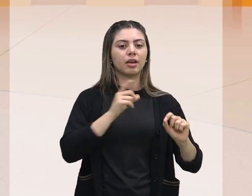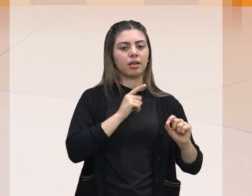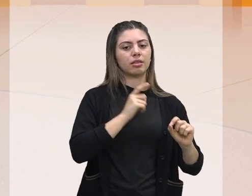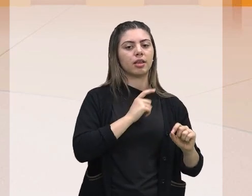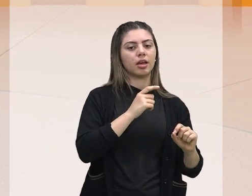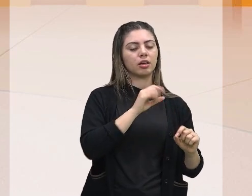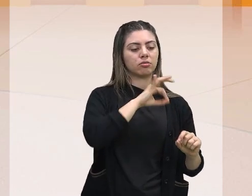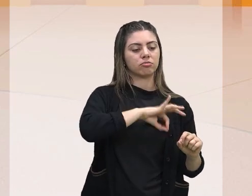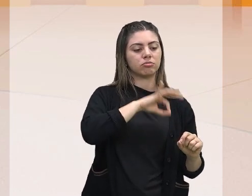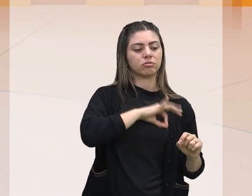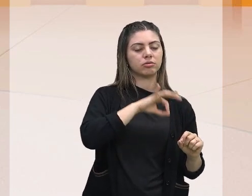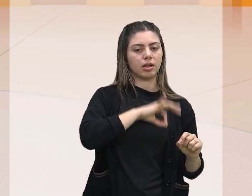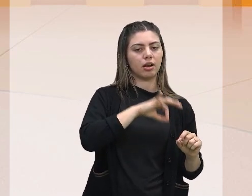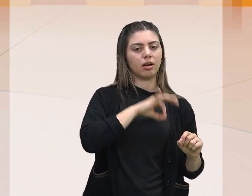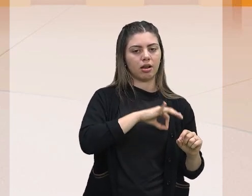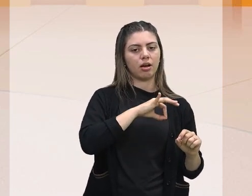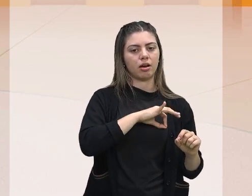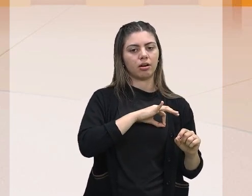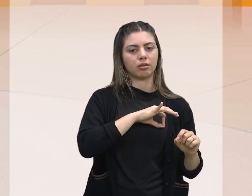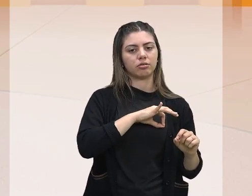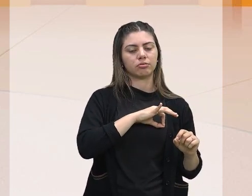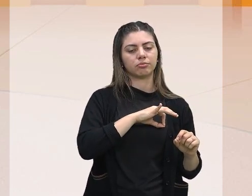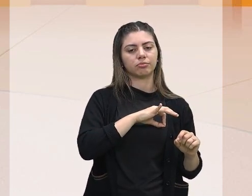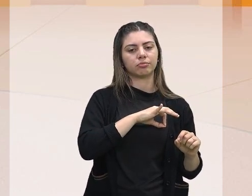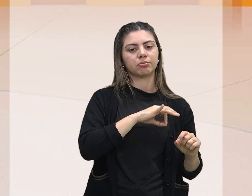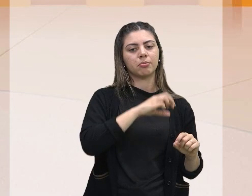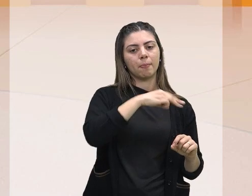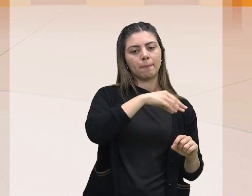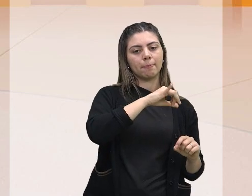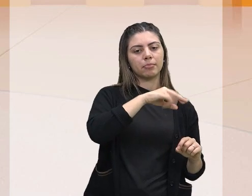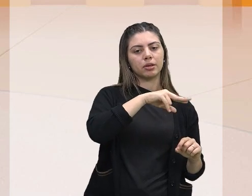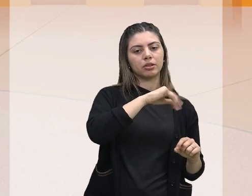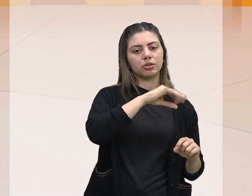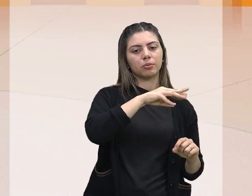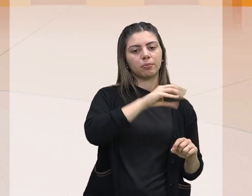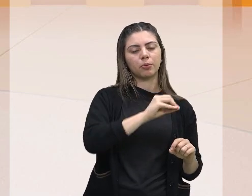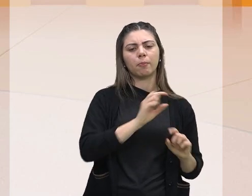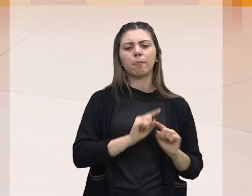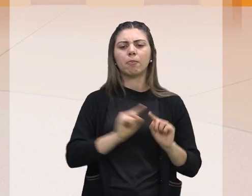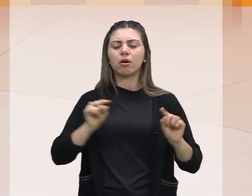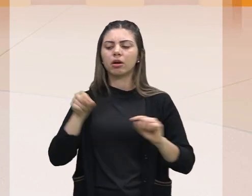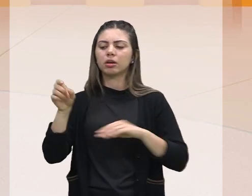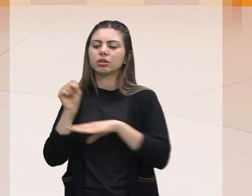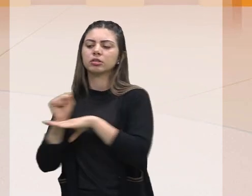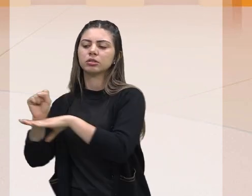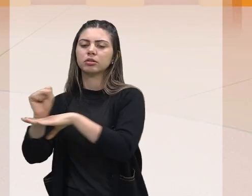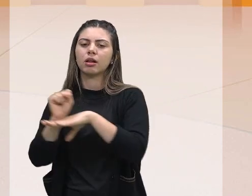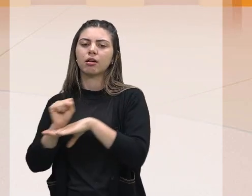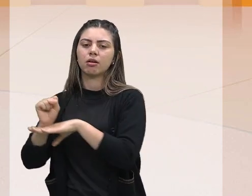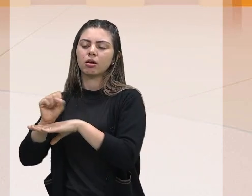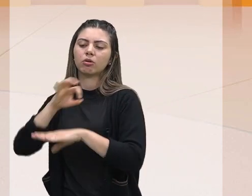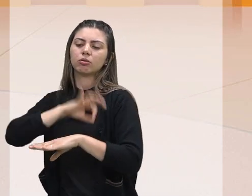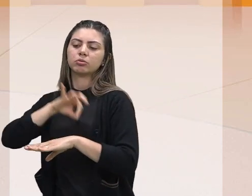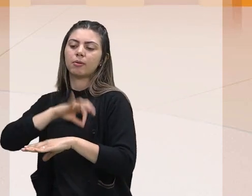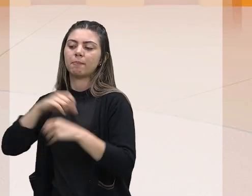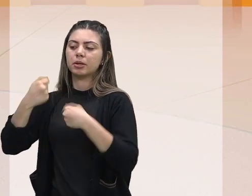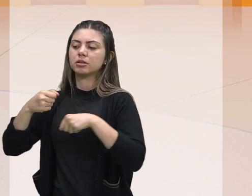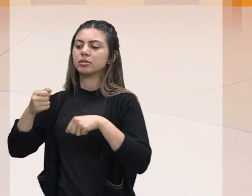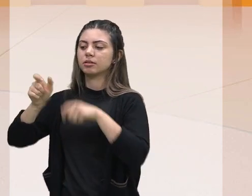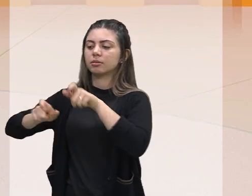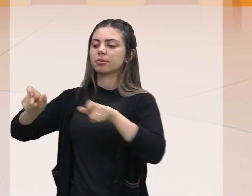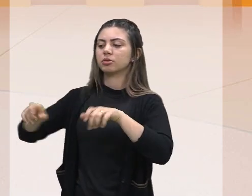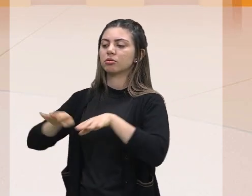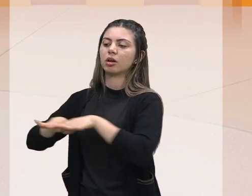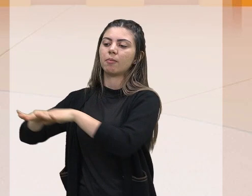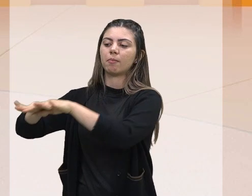No socialismo, eles defendem o quê? Defendem que o salário deve ser partilhado, né? Compartilhado entre os